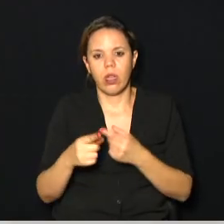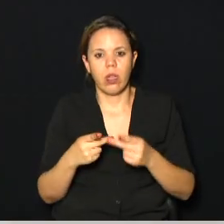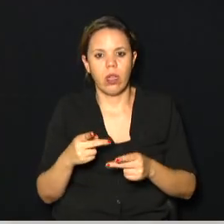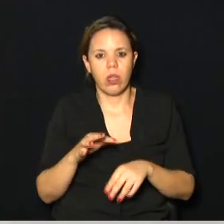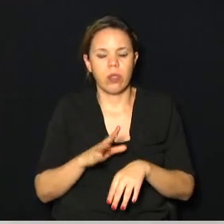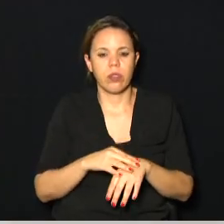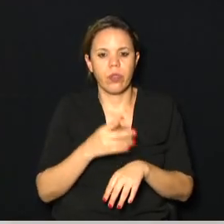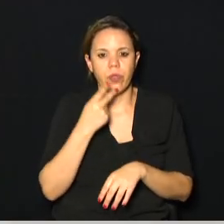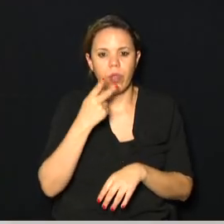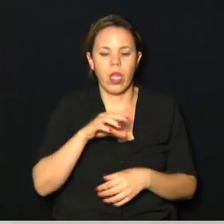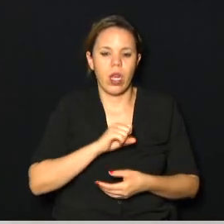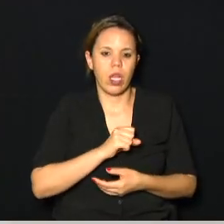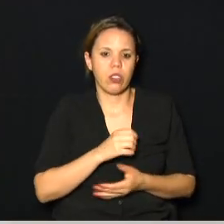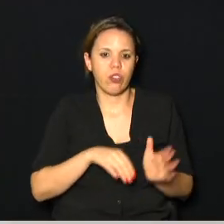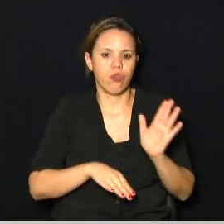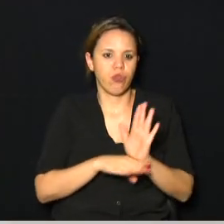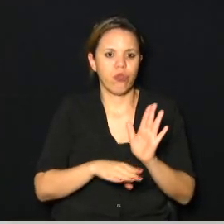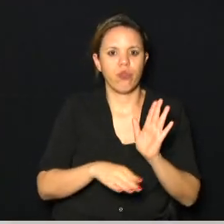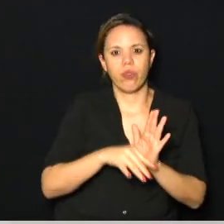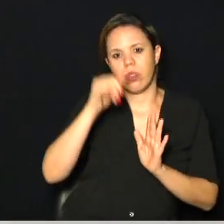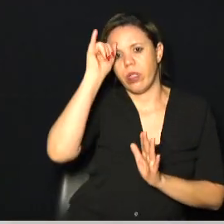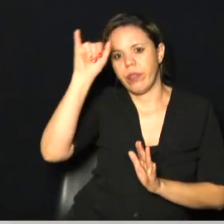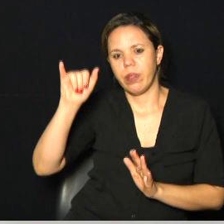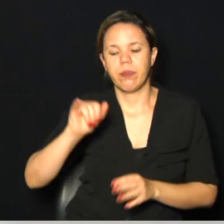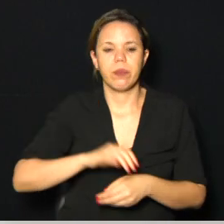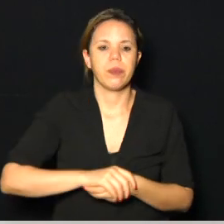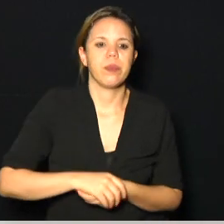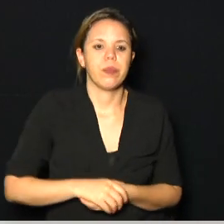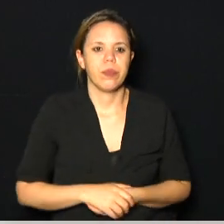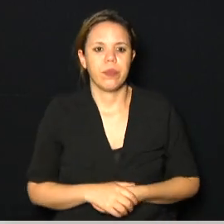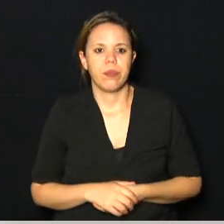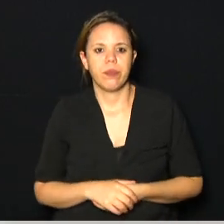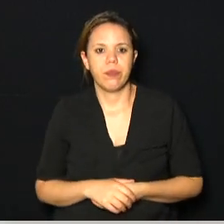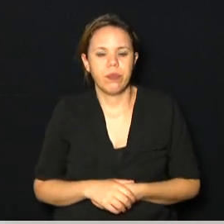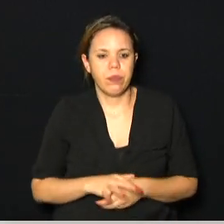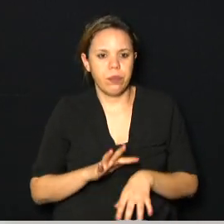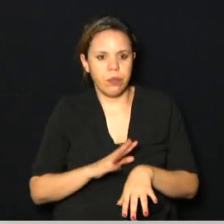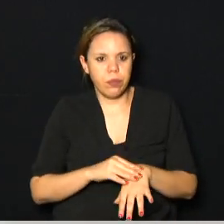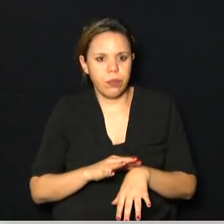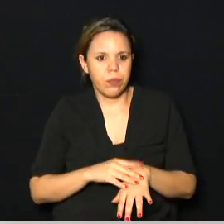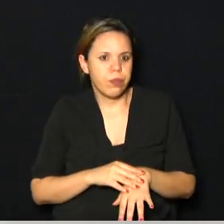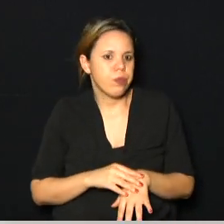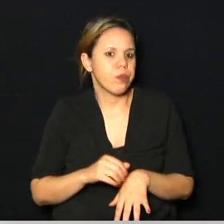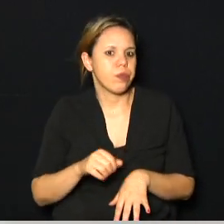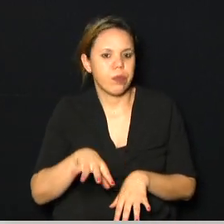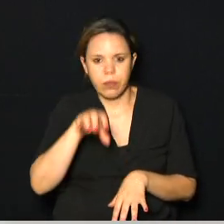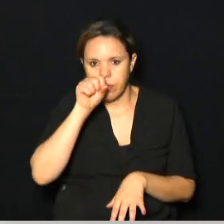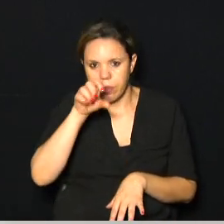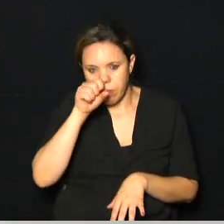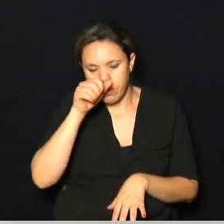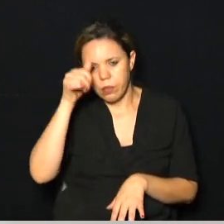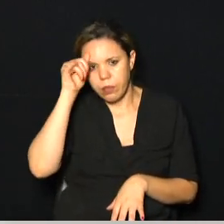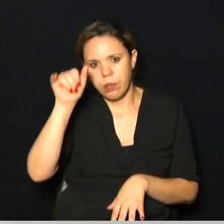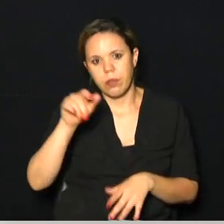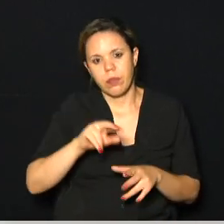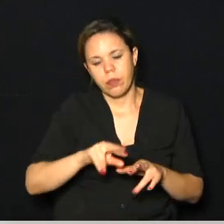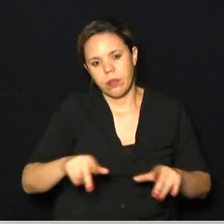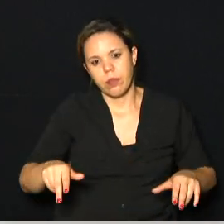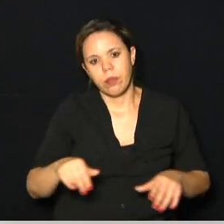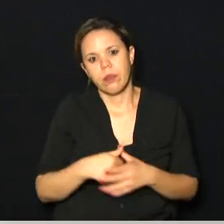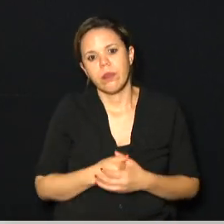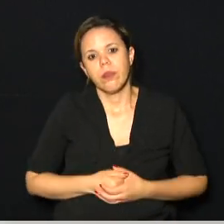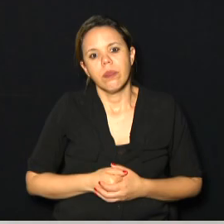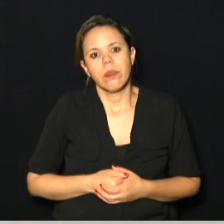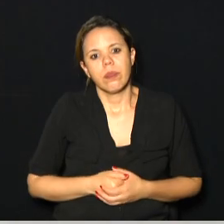dessas doenças que o leite ajuda a prevenir? Não, além das doenças tipo as respiratórias mesmo, né, que